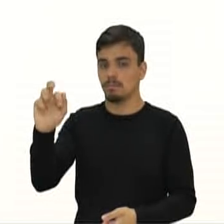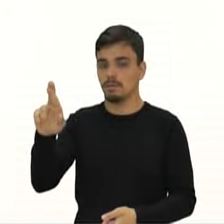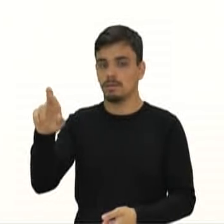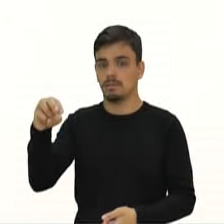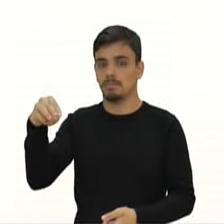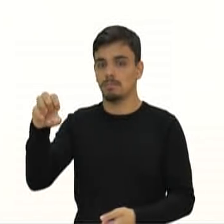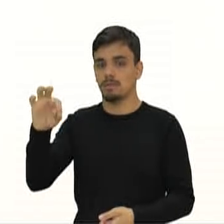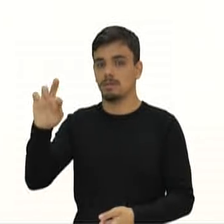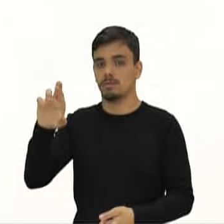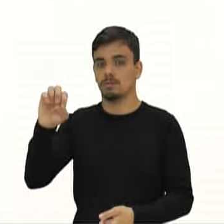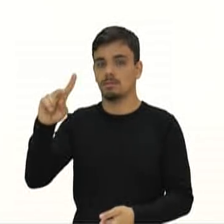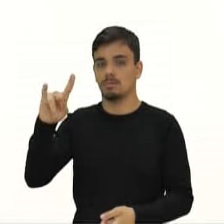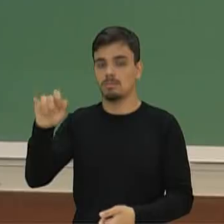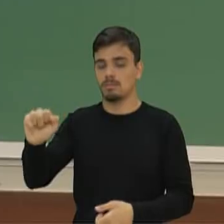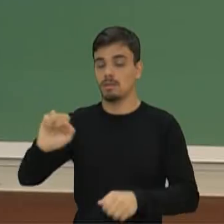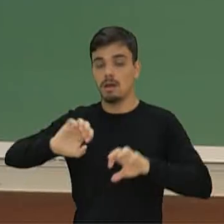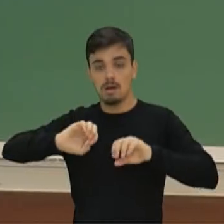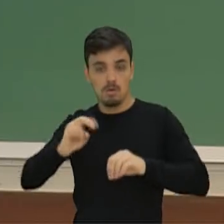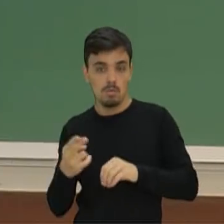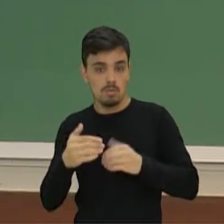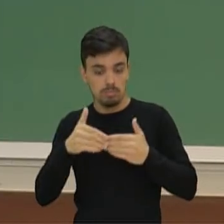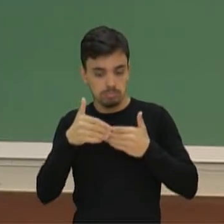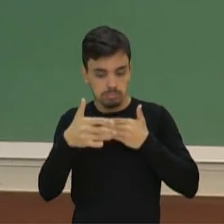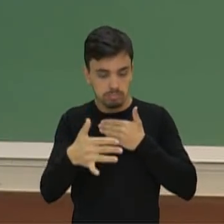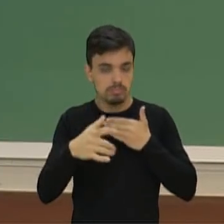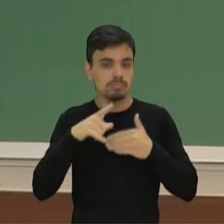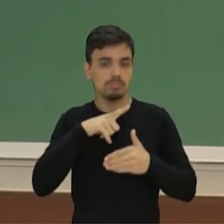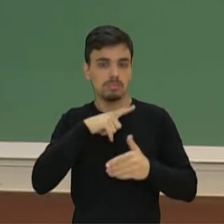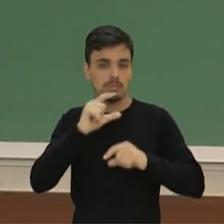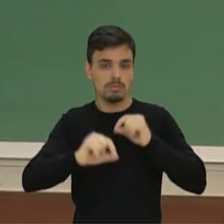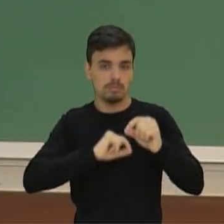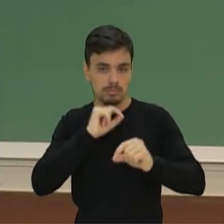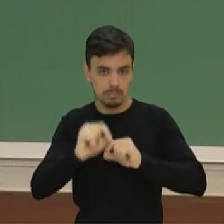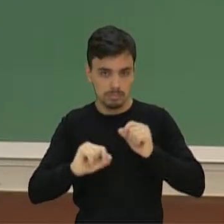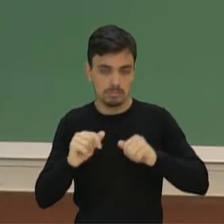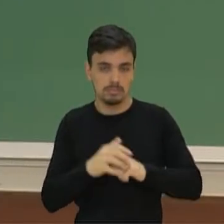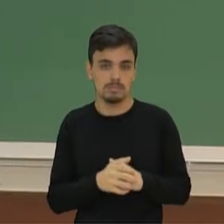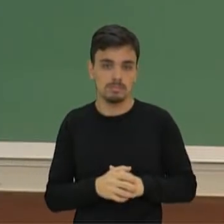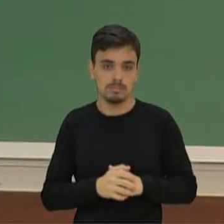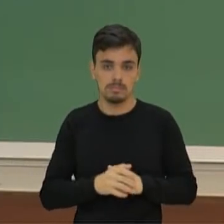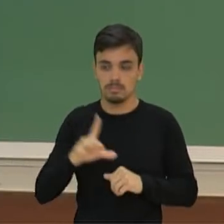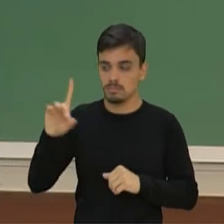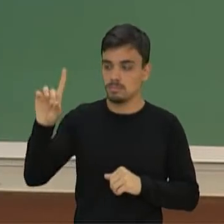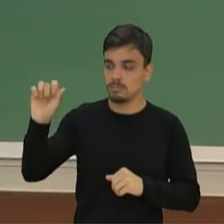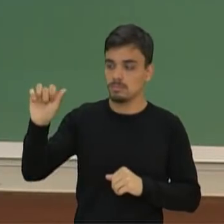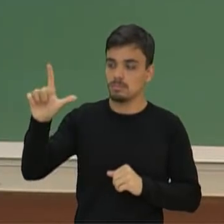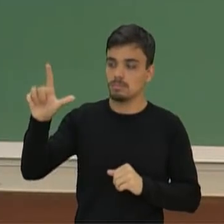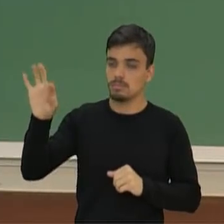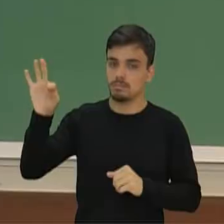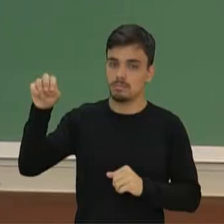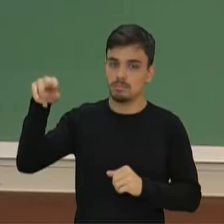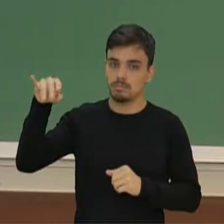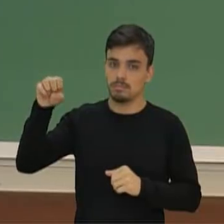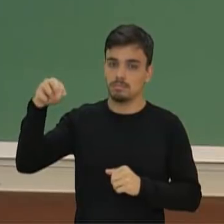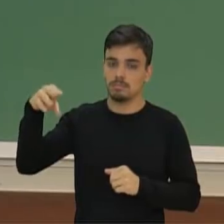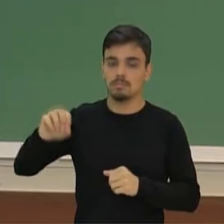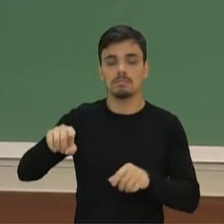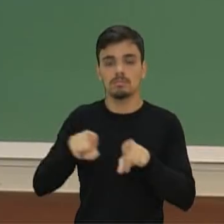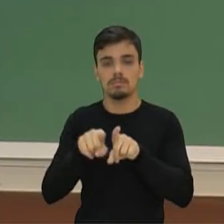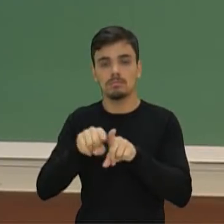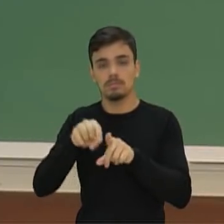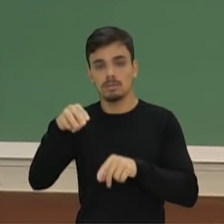seja, na sequência que temos, então vamos trabalhar ali com o daltonismo,